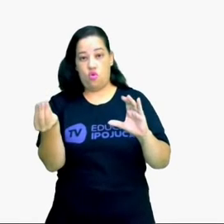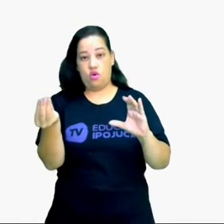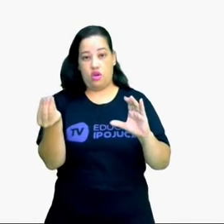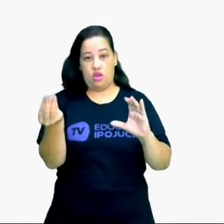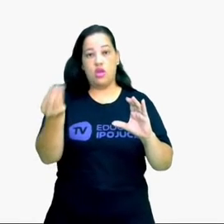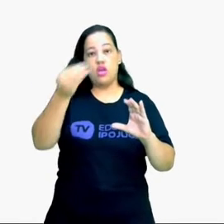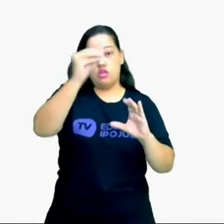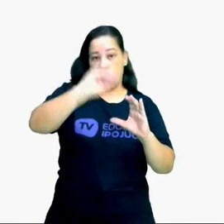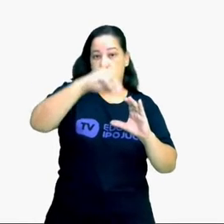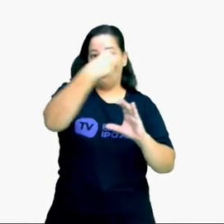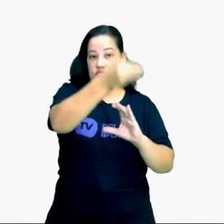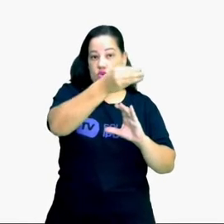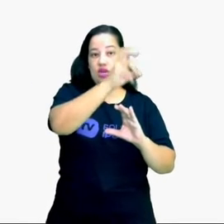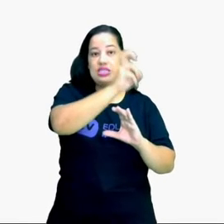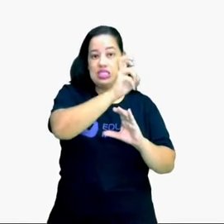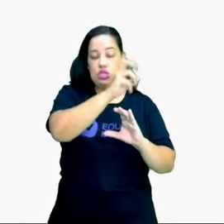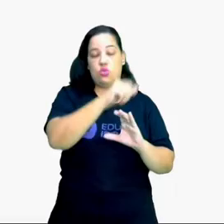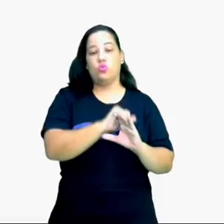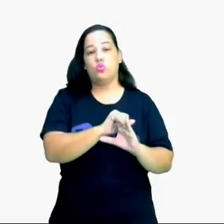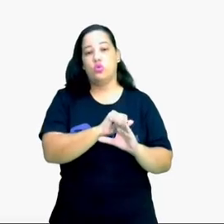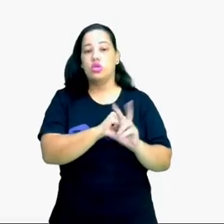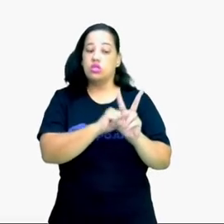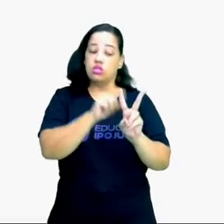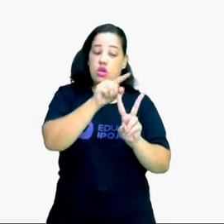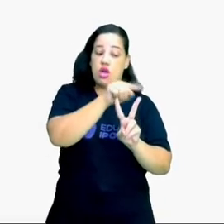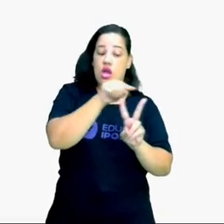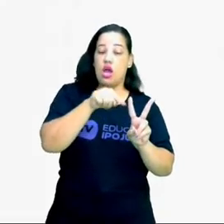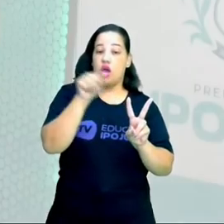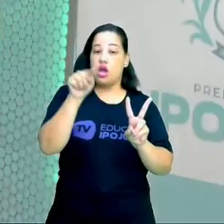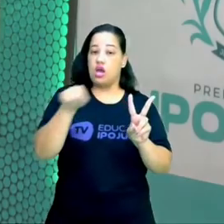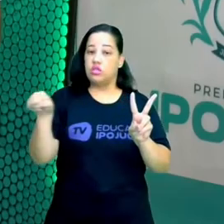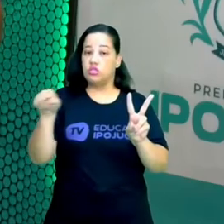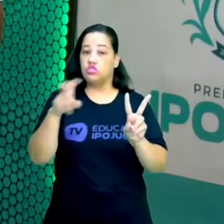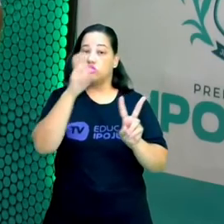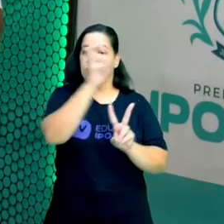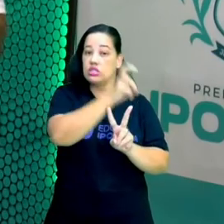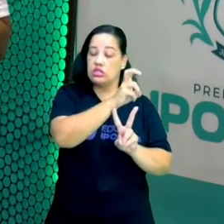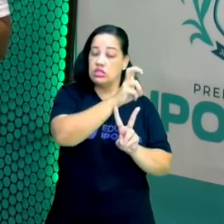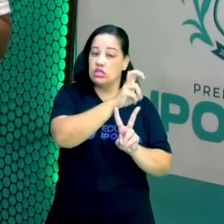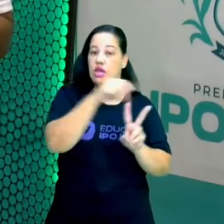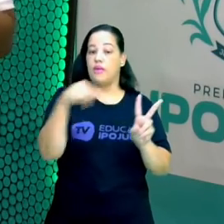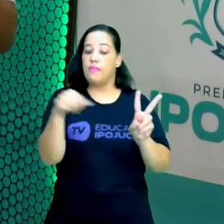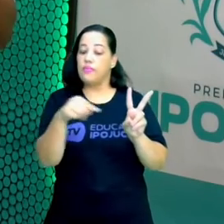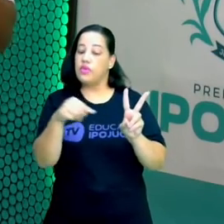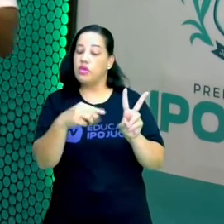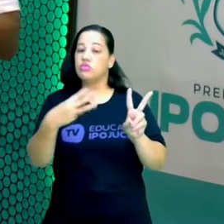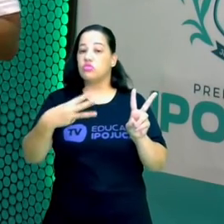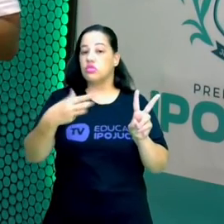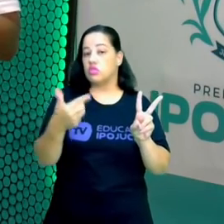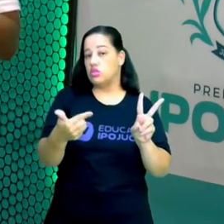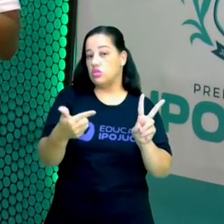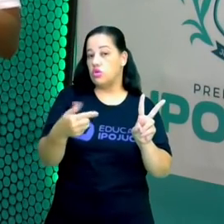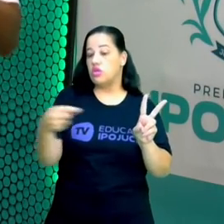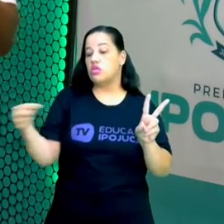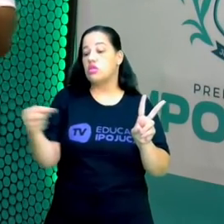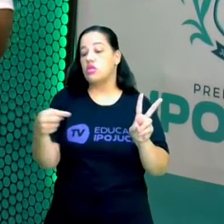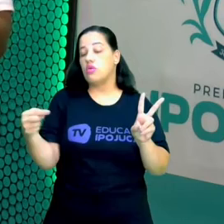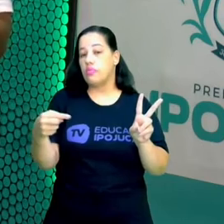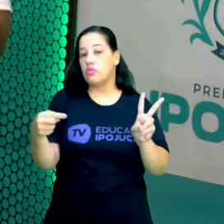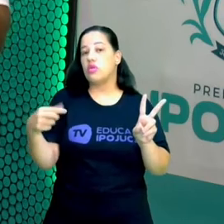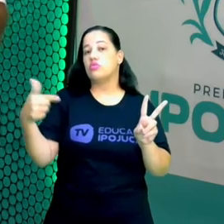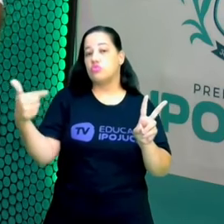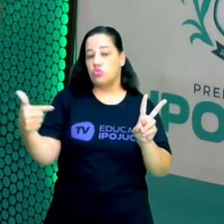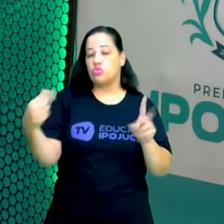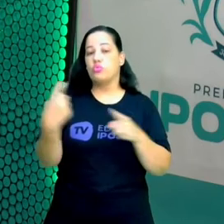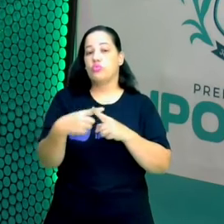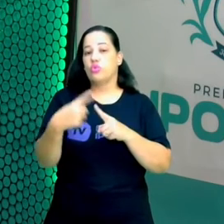no índice. 5. Raiz quinta de menos 32 é menos 2 também. Pois menos